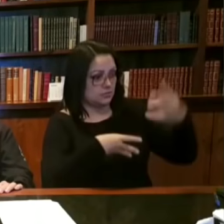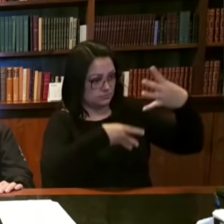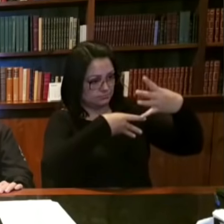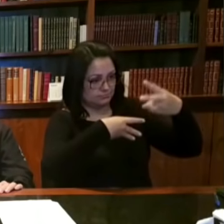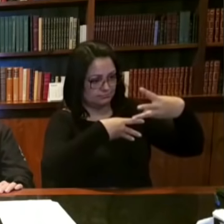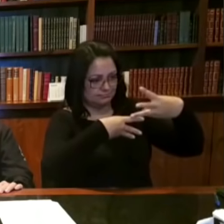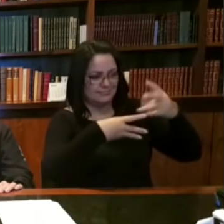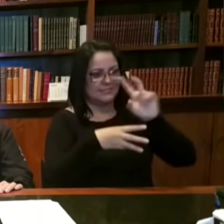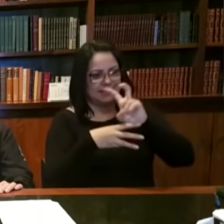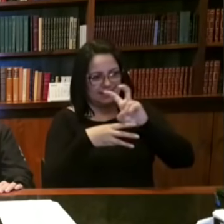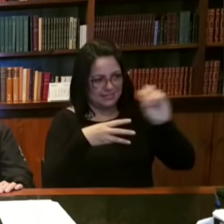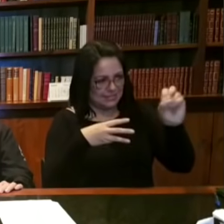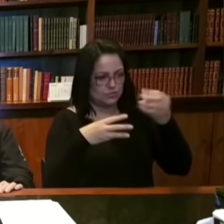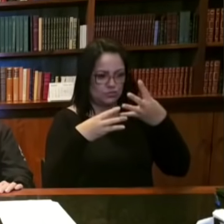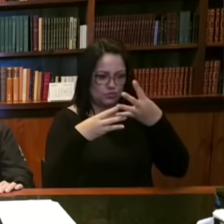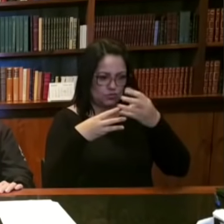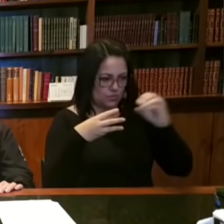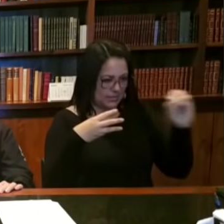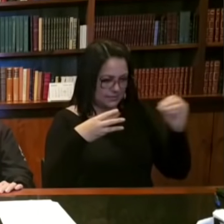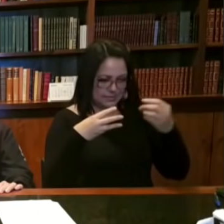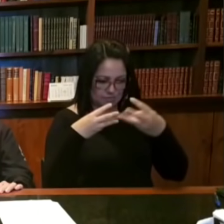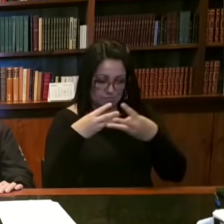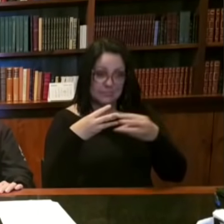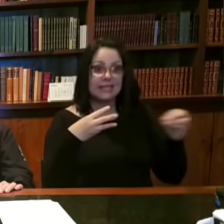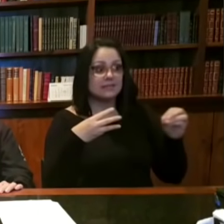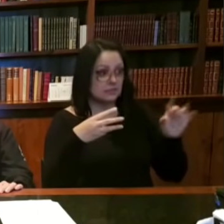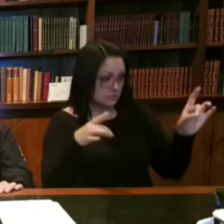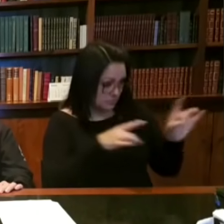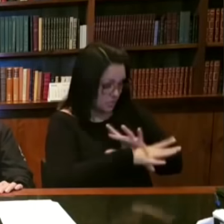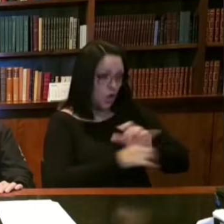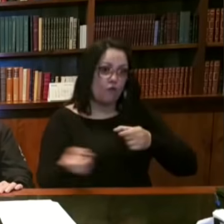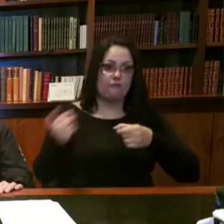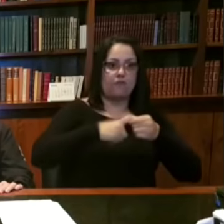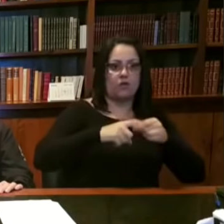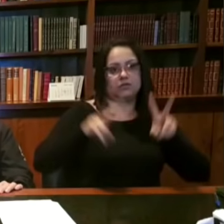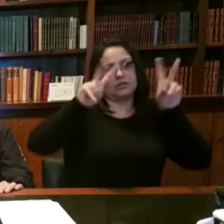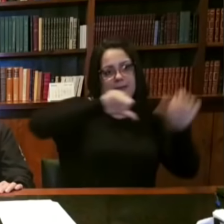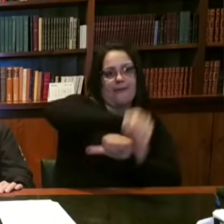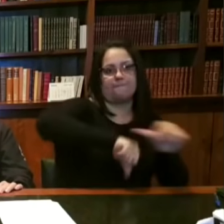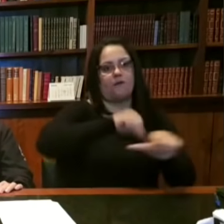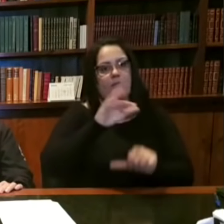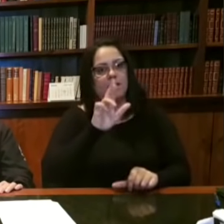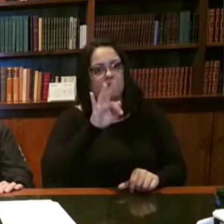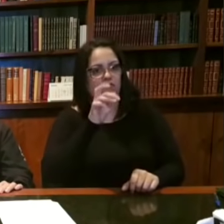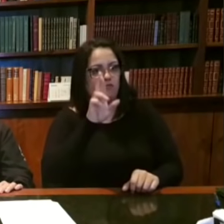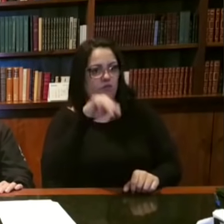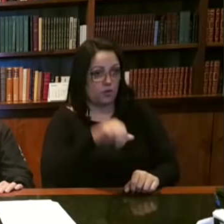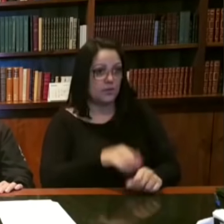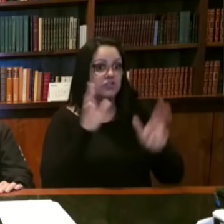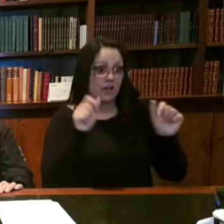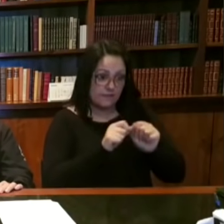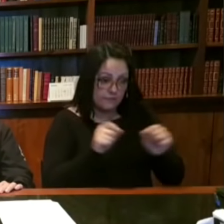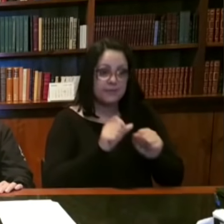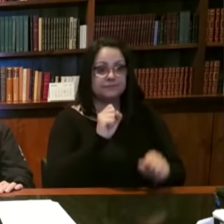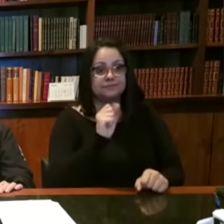300. E aí voltamos ao nosso programa de reforma. Já fizemos o saneamento, vamos fazer agora a partilha.